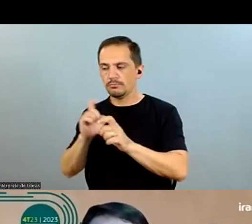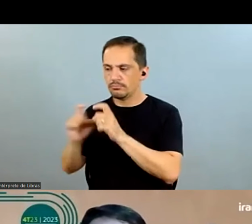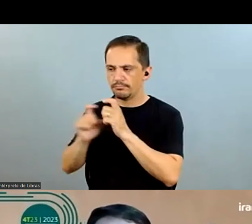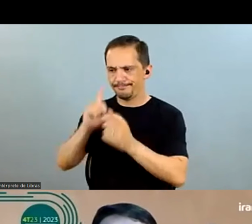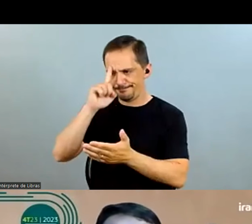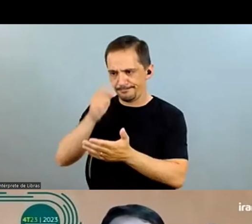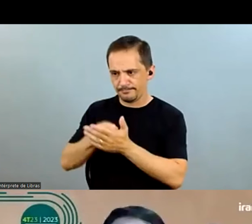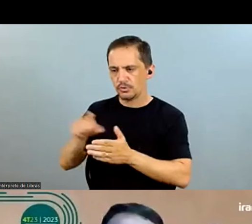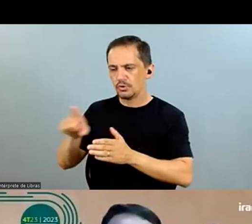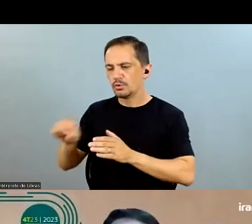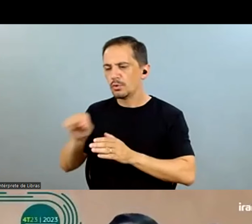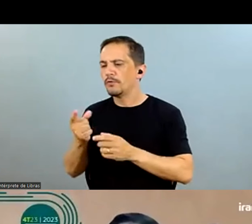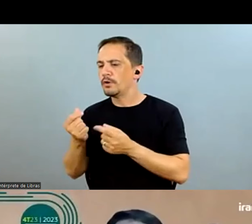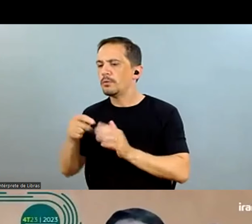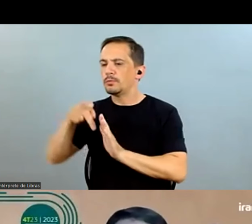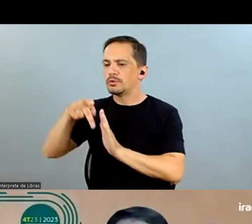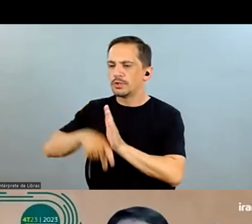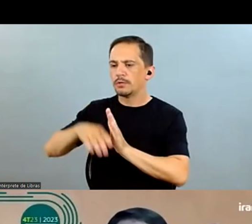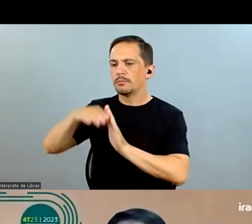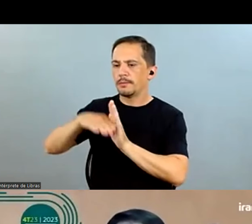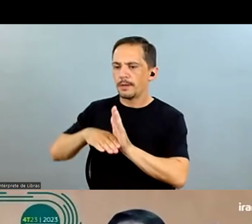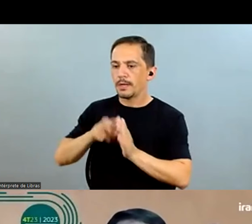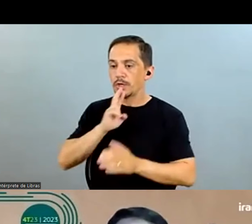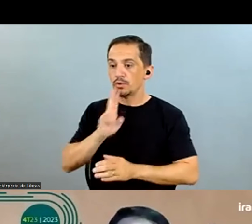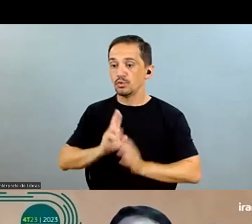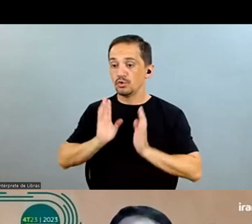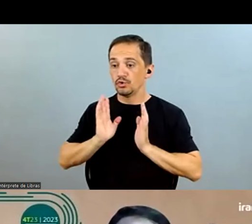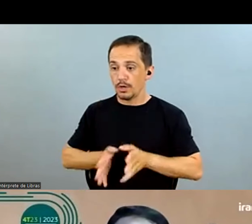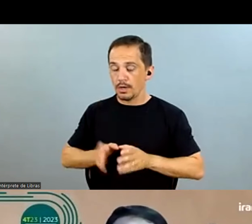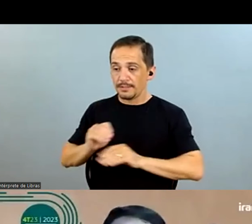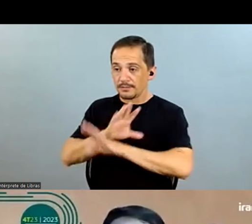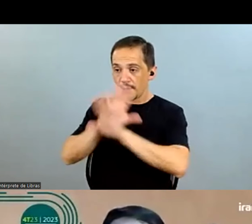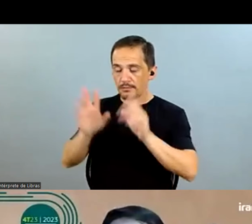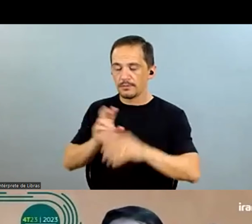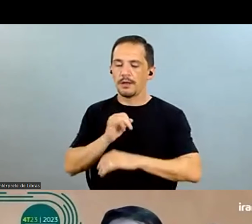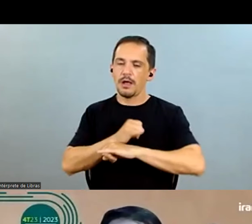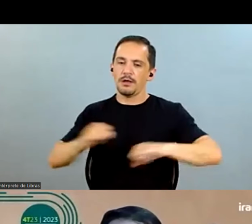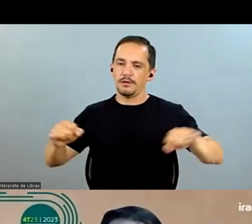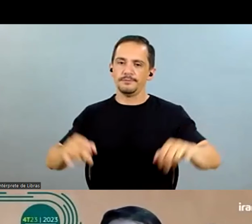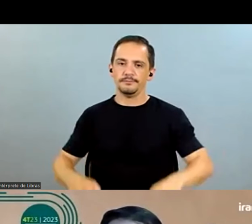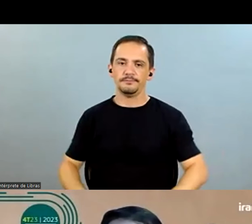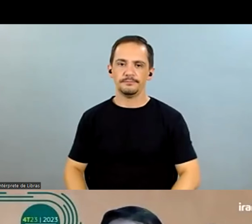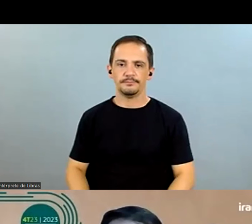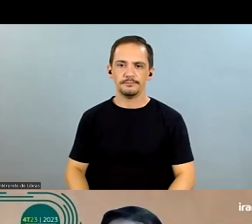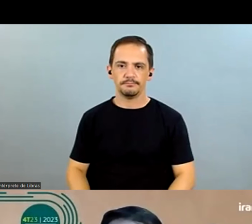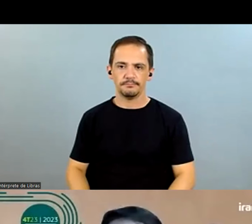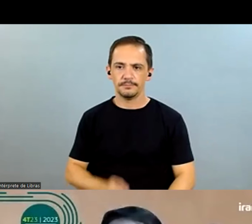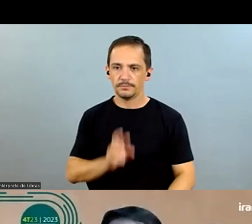dos projetos cronograma retornos tiver mais claro para nós né Não sei se